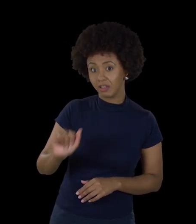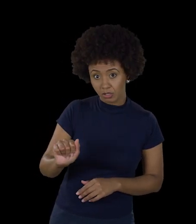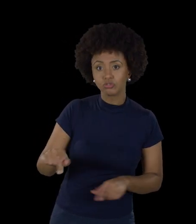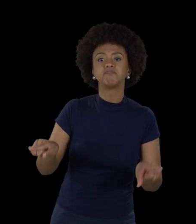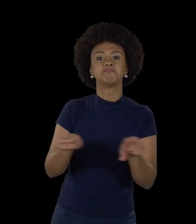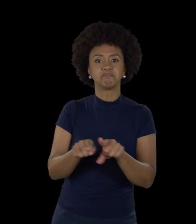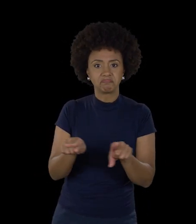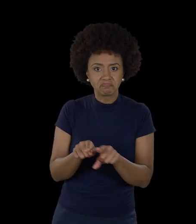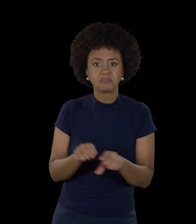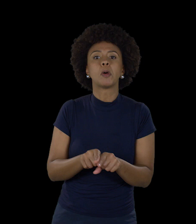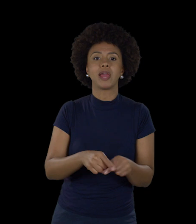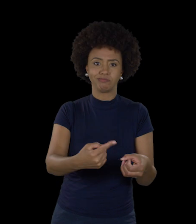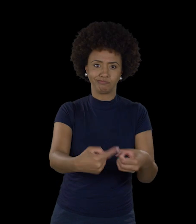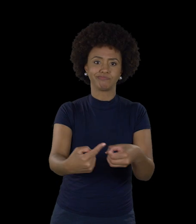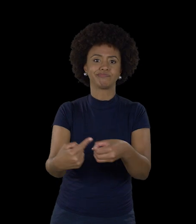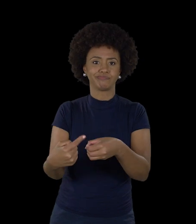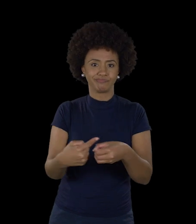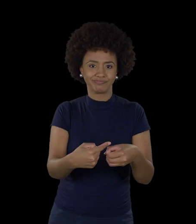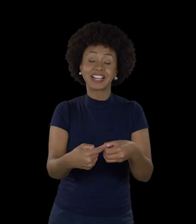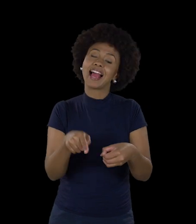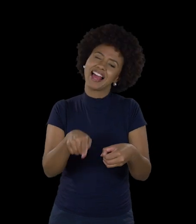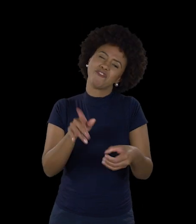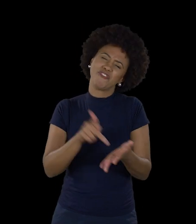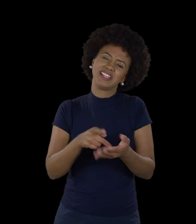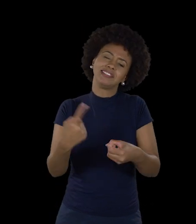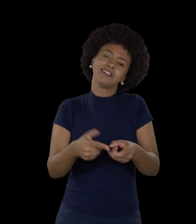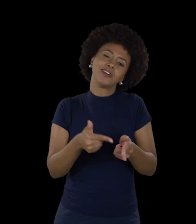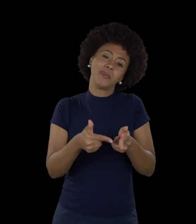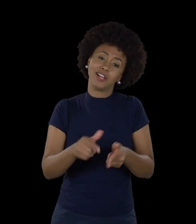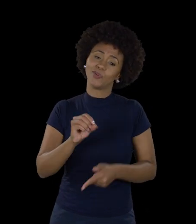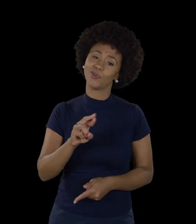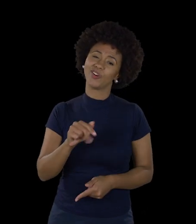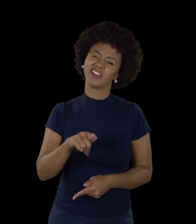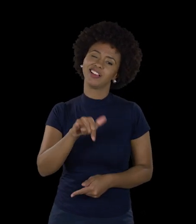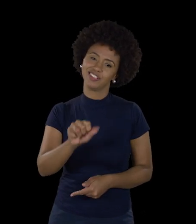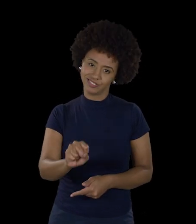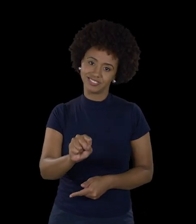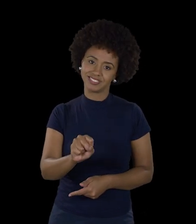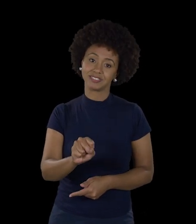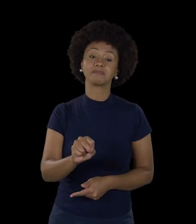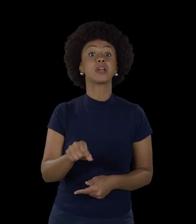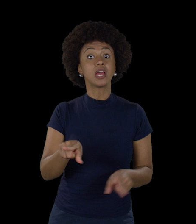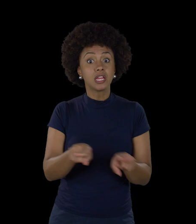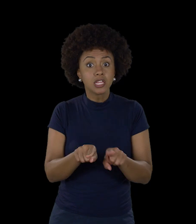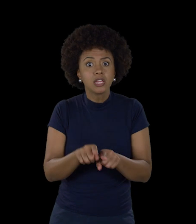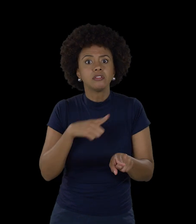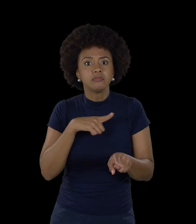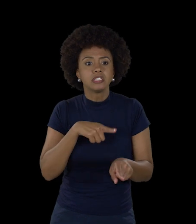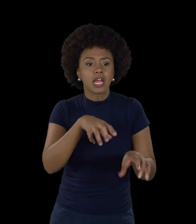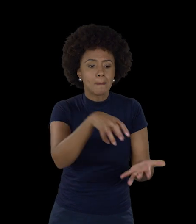esse gênero é uma paixão dos seus moradores, tanto que Marechal Floriano é chamada de Cidade das